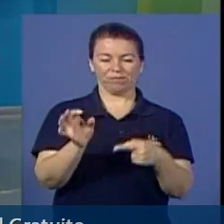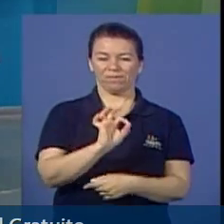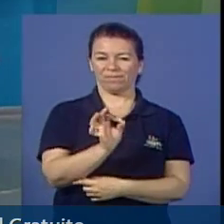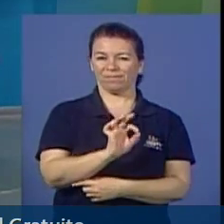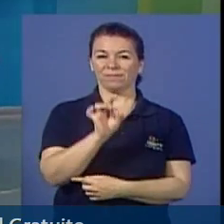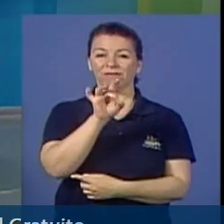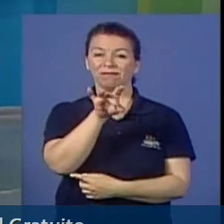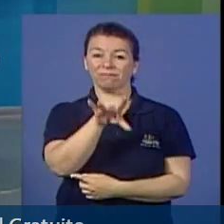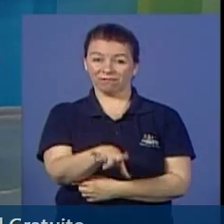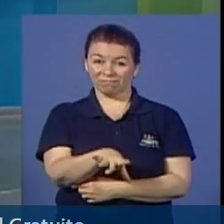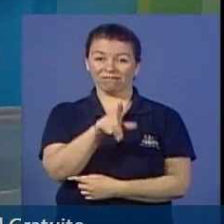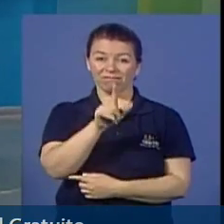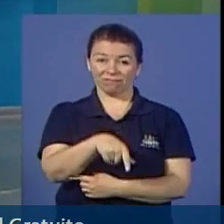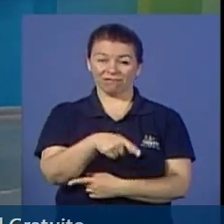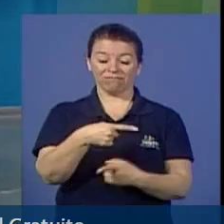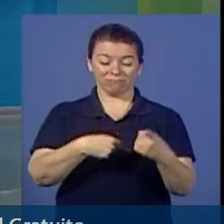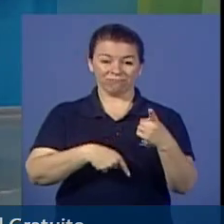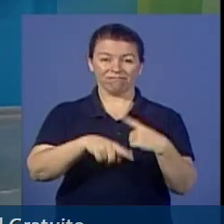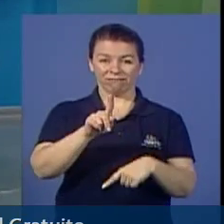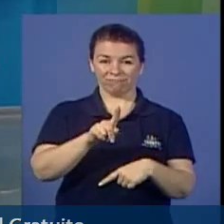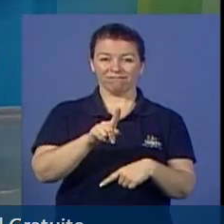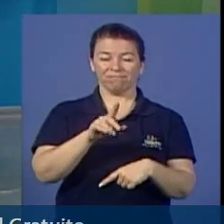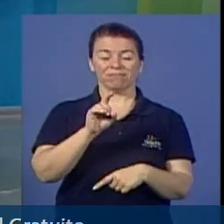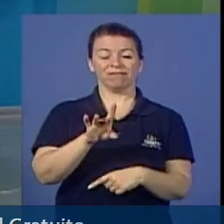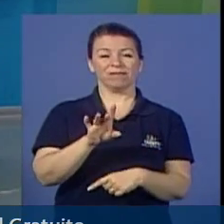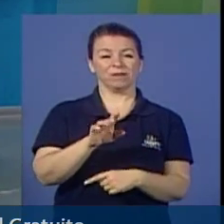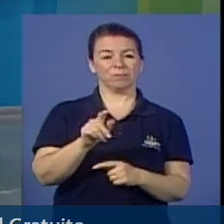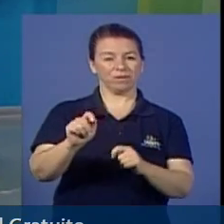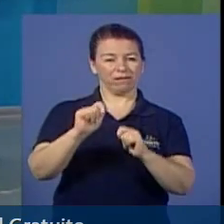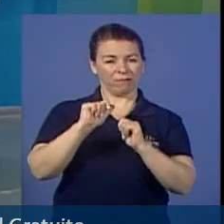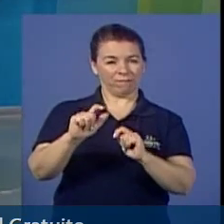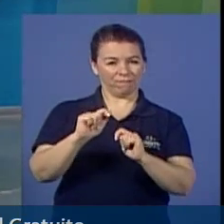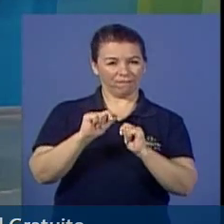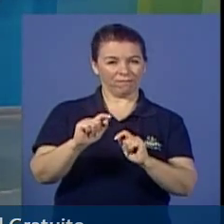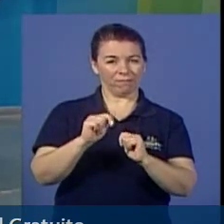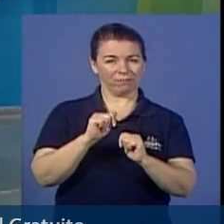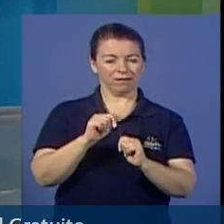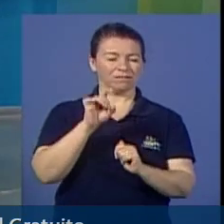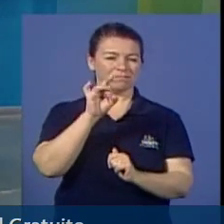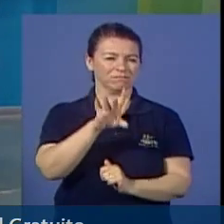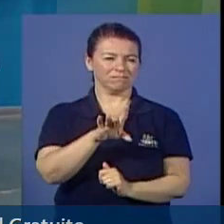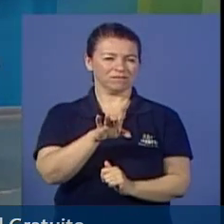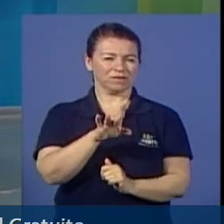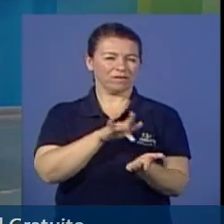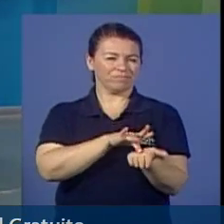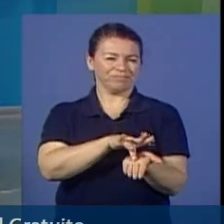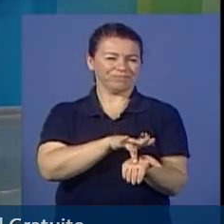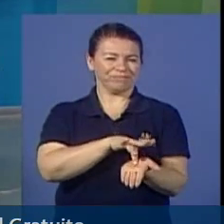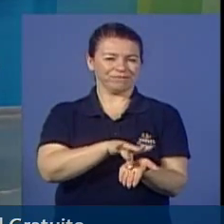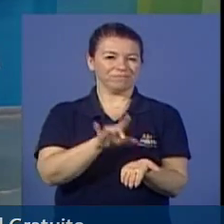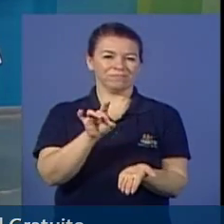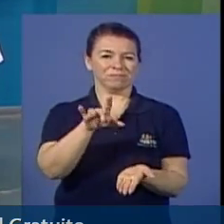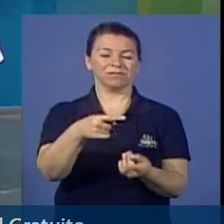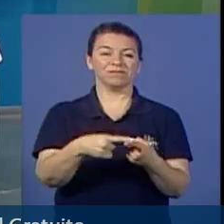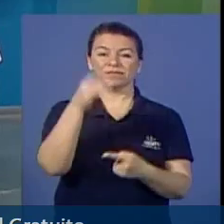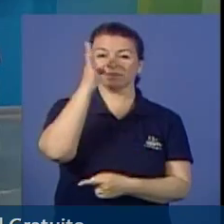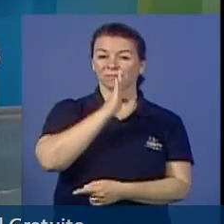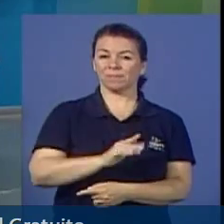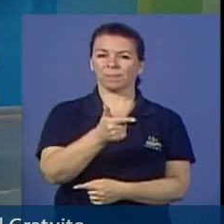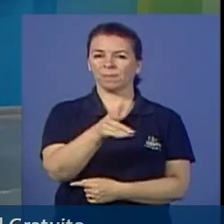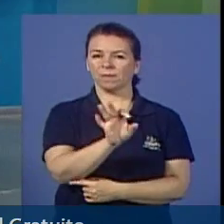Era apenas um golpe para enganar. Para fazer de conta o que não era. O Brasil não tinha nenhuma